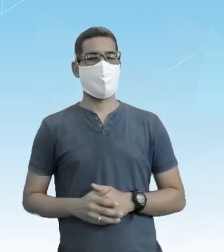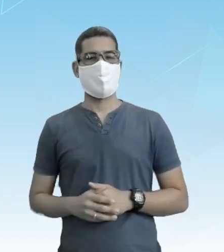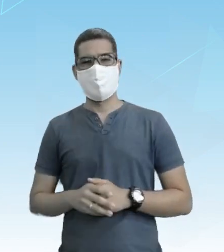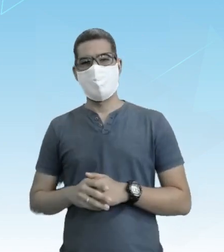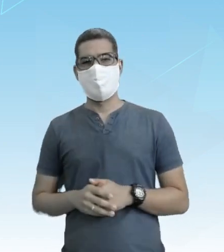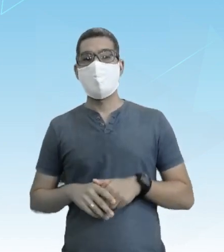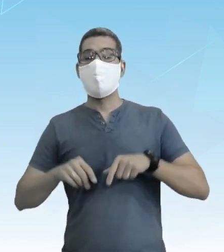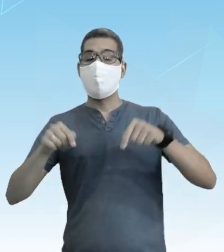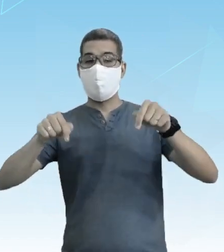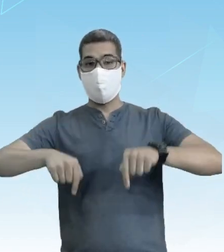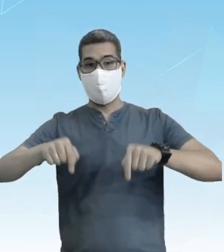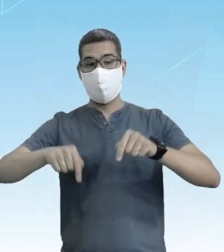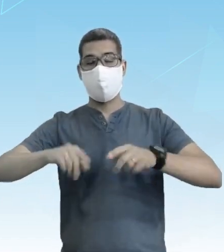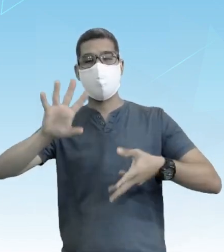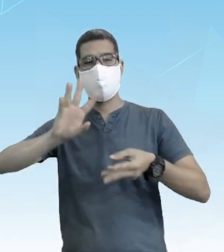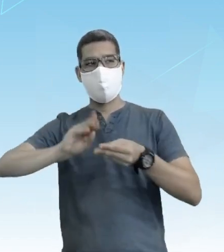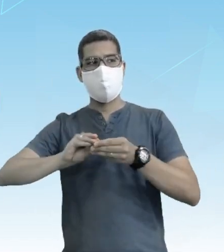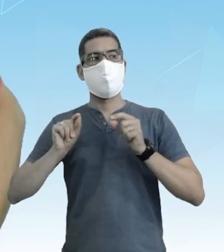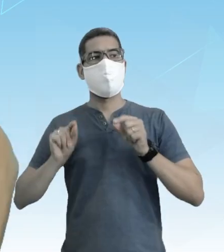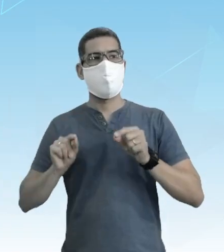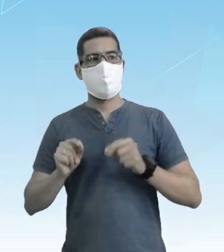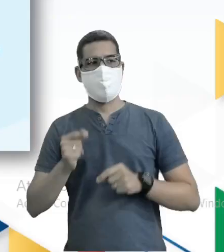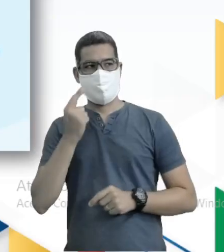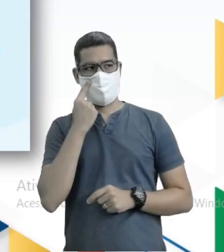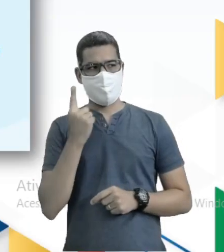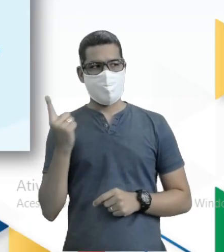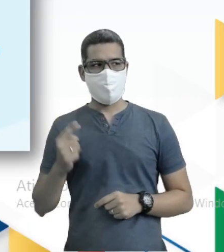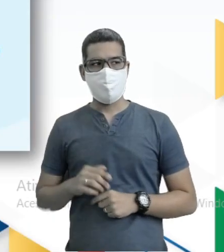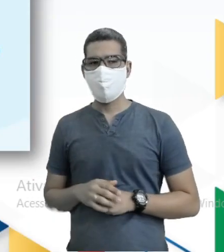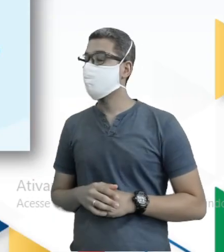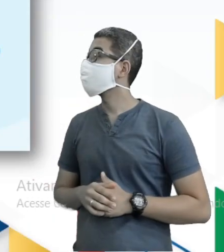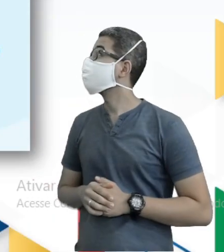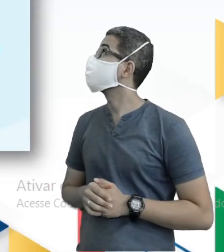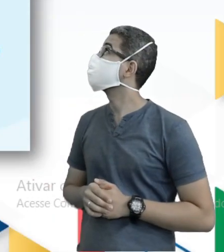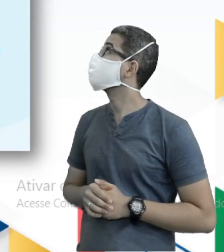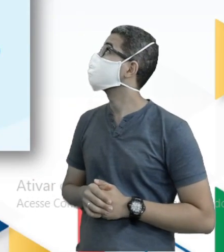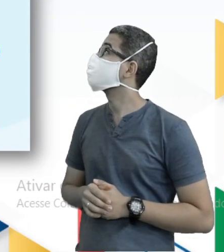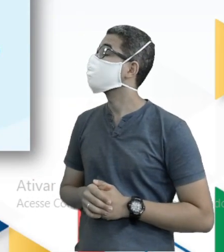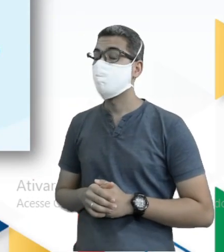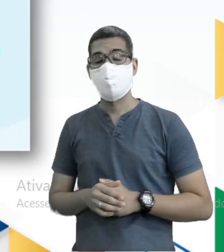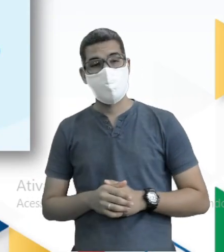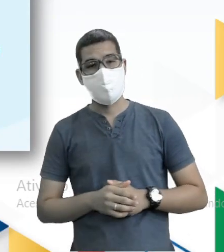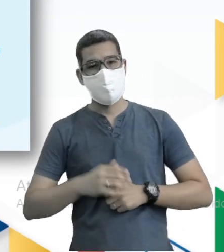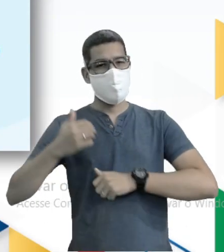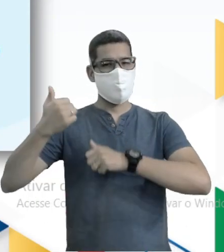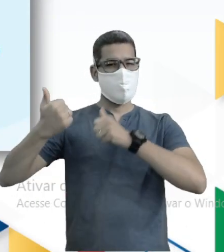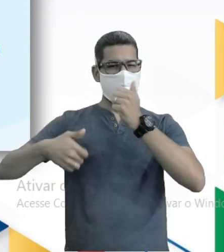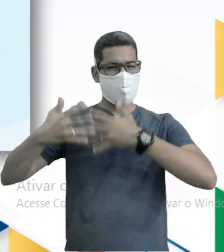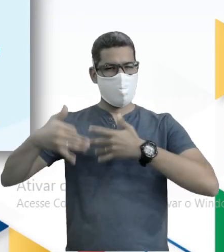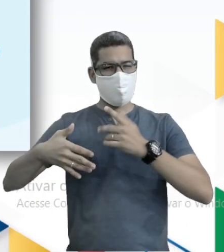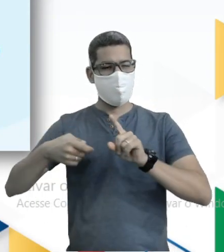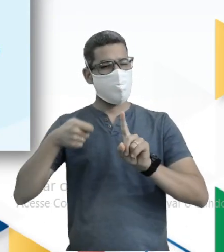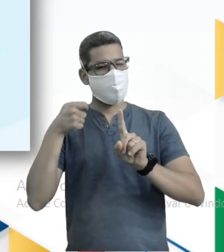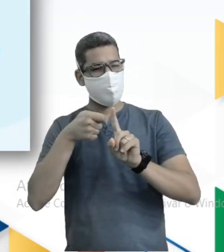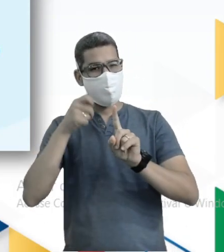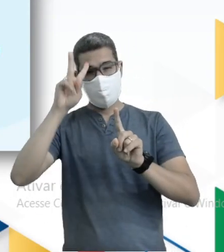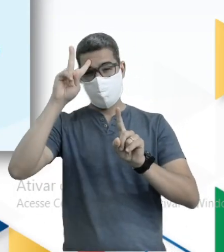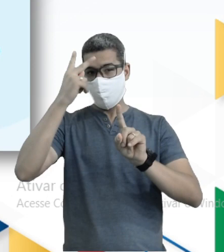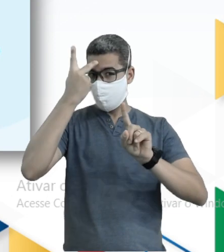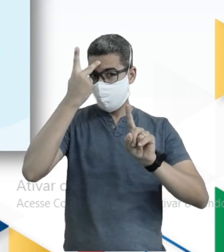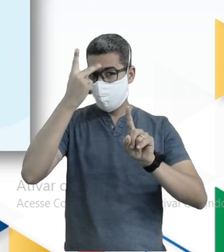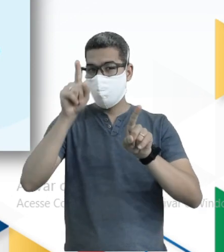hoje, deixo para vocês, olhem só na tela. Nós temos o argumento, convencer e